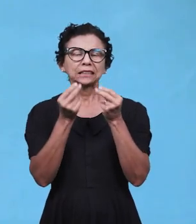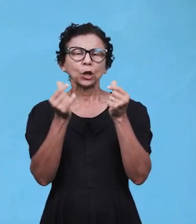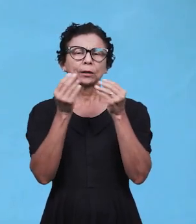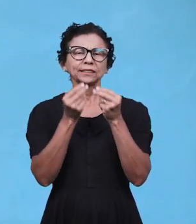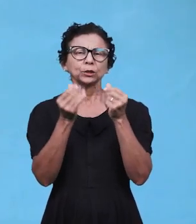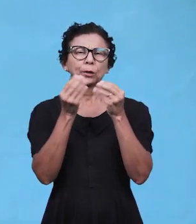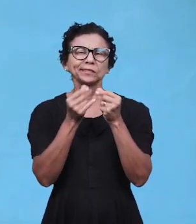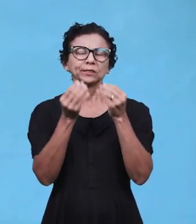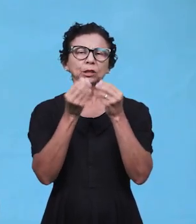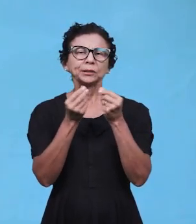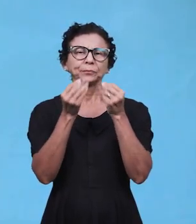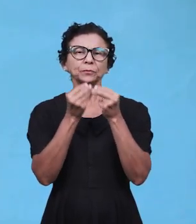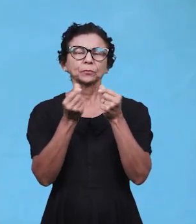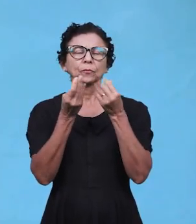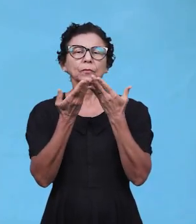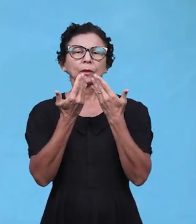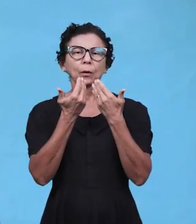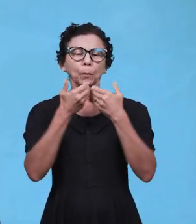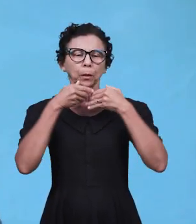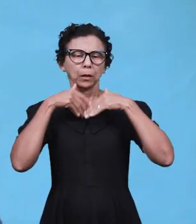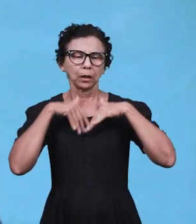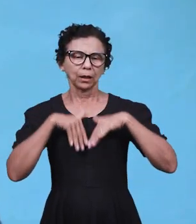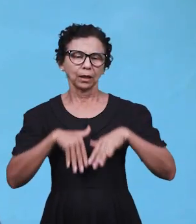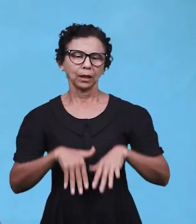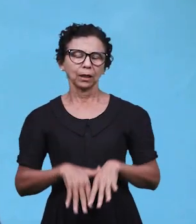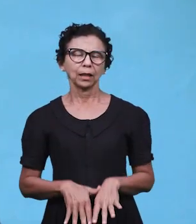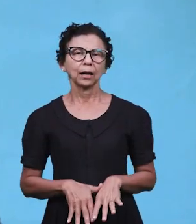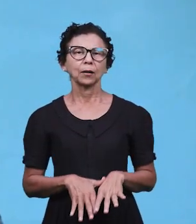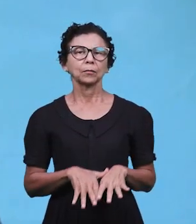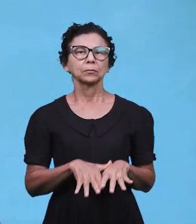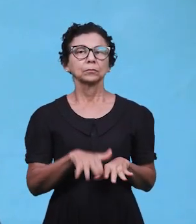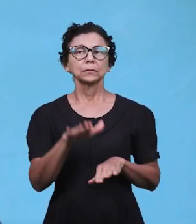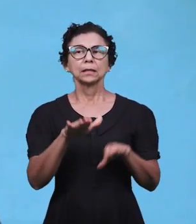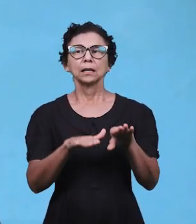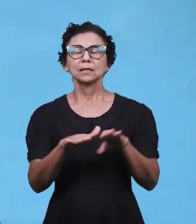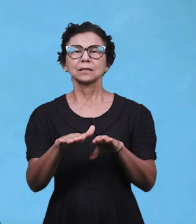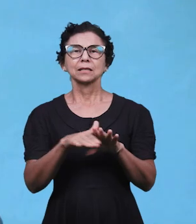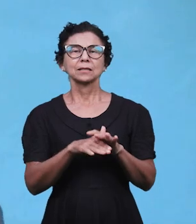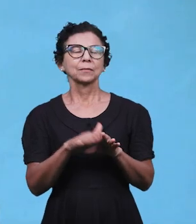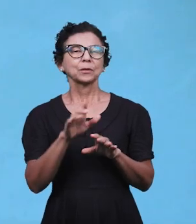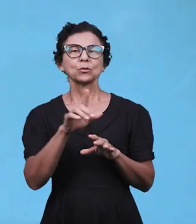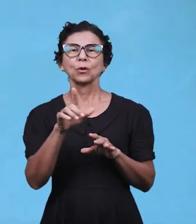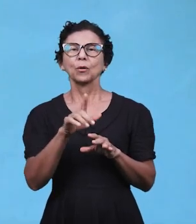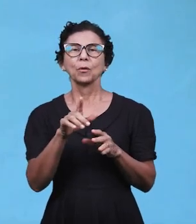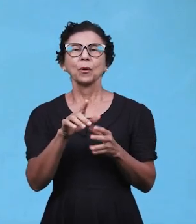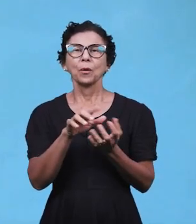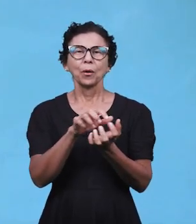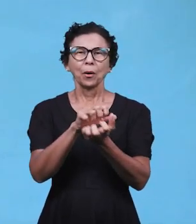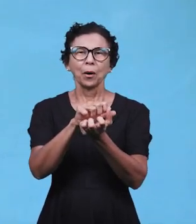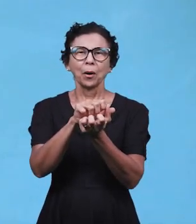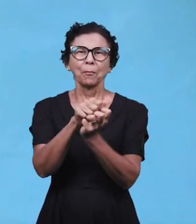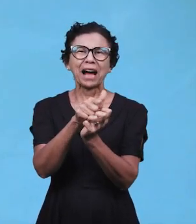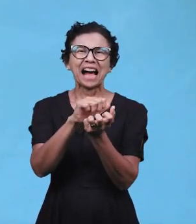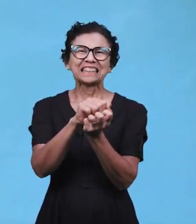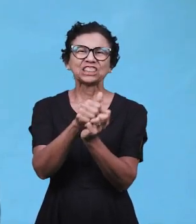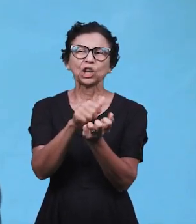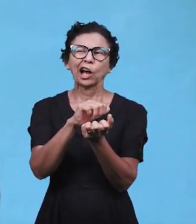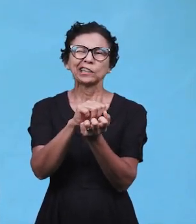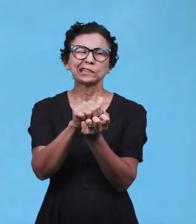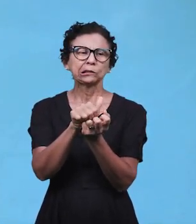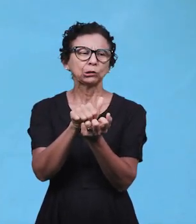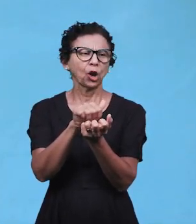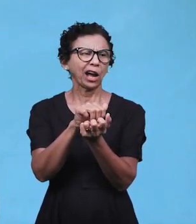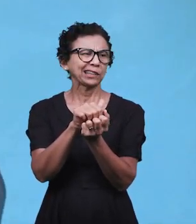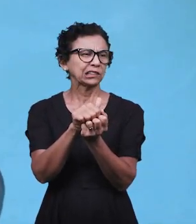descer de uma forma não adequada. Exato. E isso vai trazer um prejuízo muito grande. Aí começa a pessoa a sentir azia, a